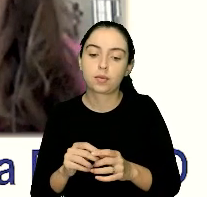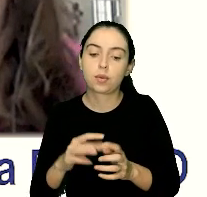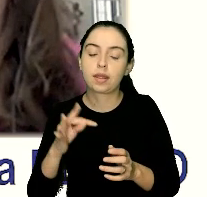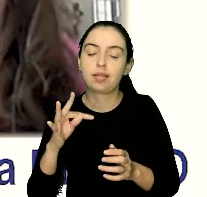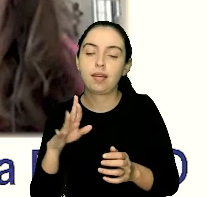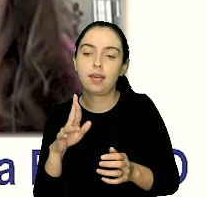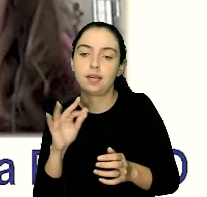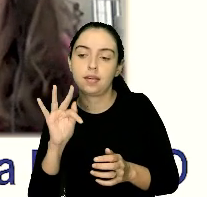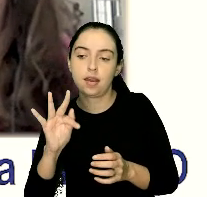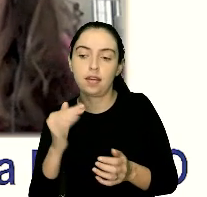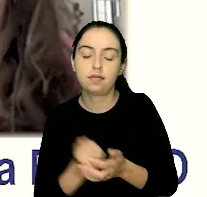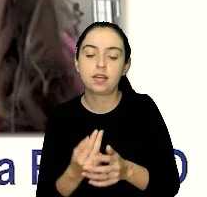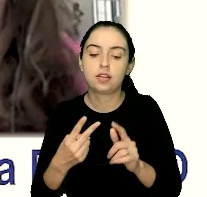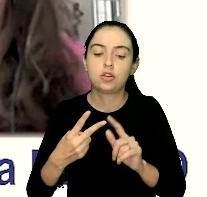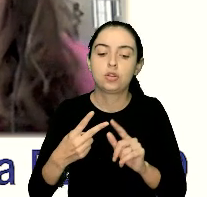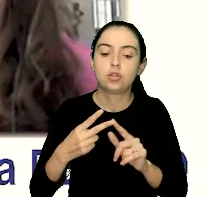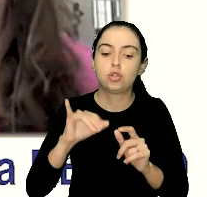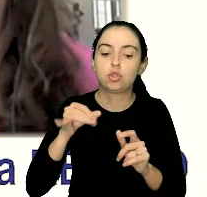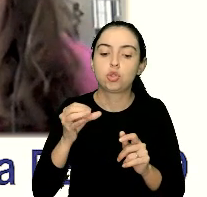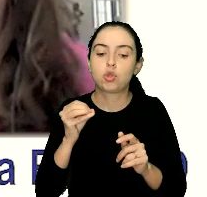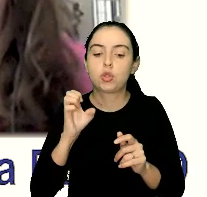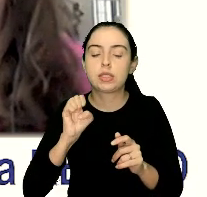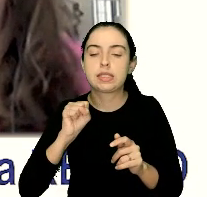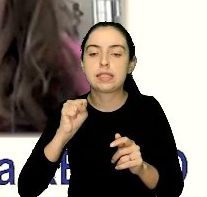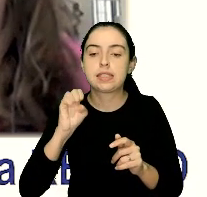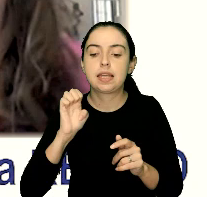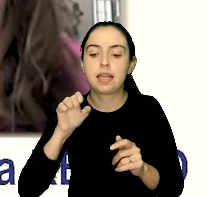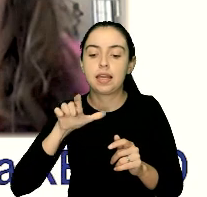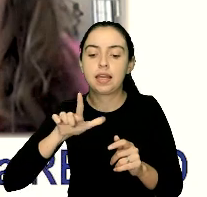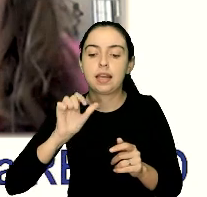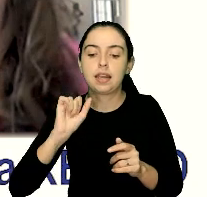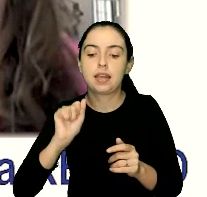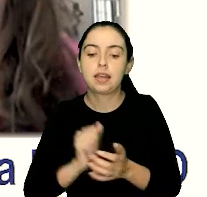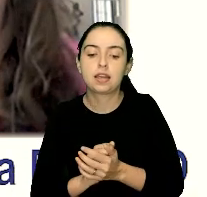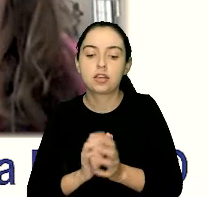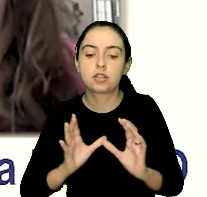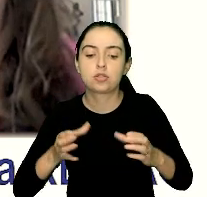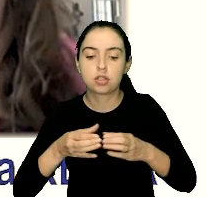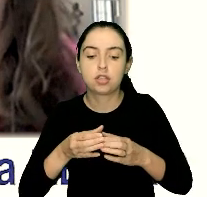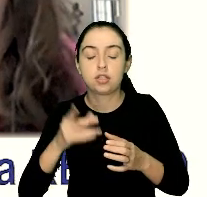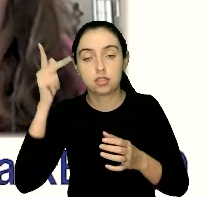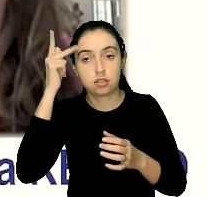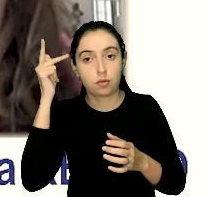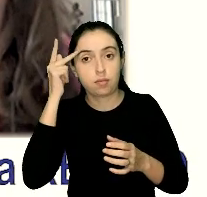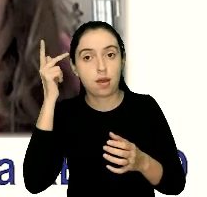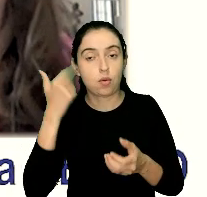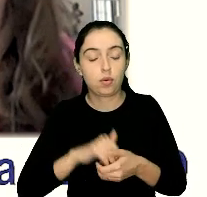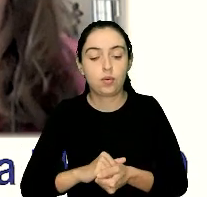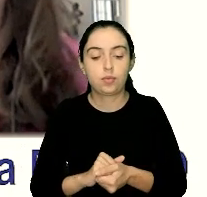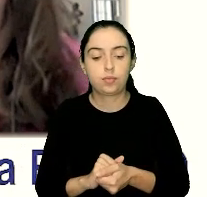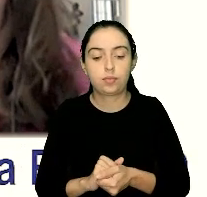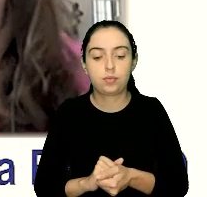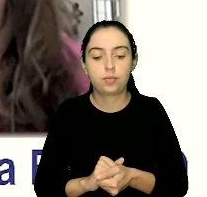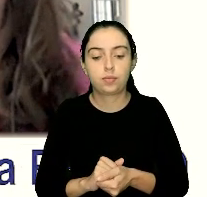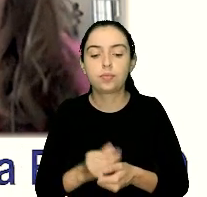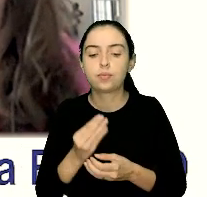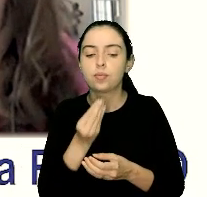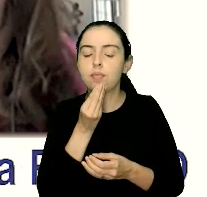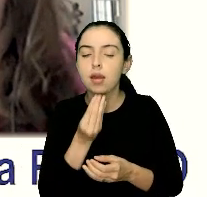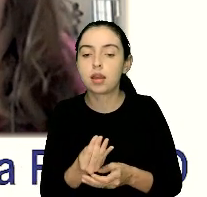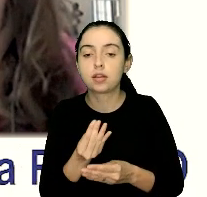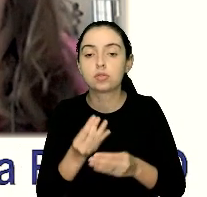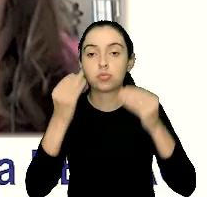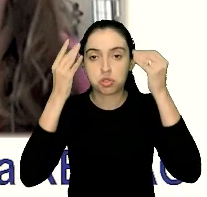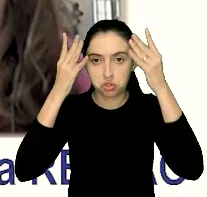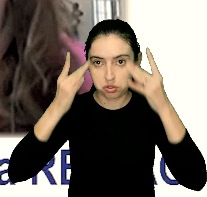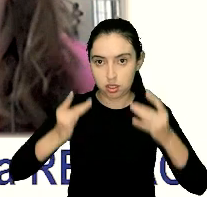Guerra Castelfranchi, da Seção Judiciária de São Paulo, que peço, se possível, também façam a sua audiodescrição